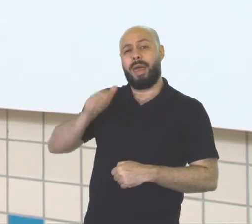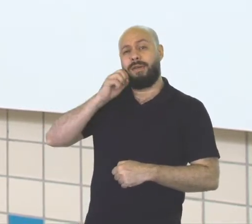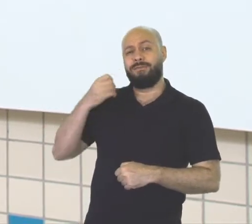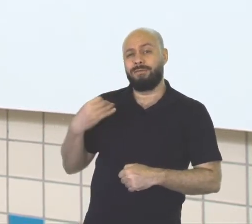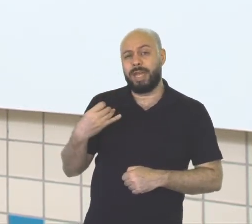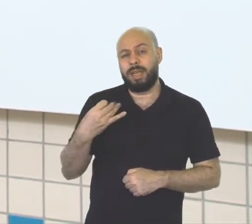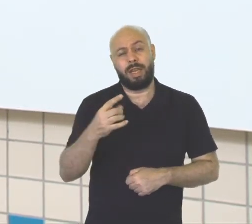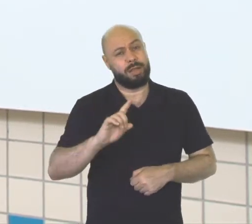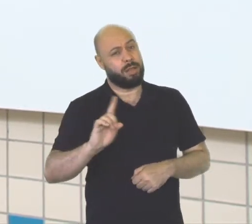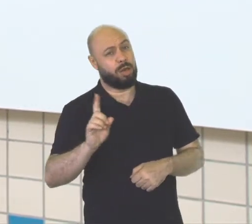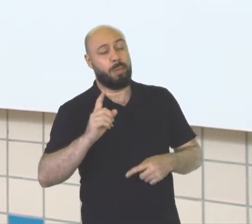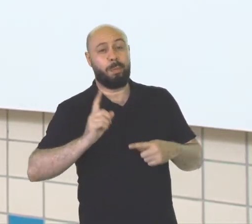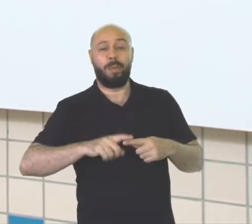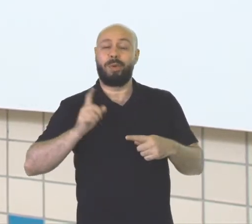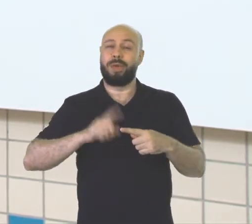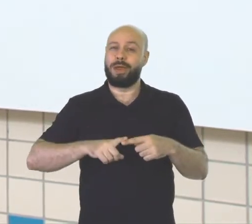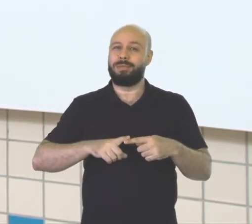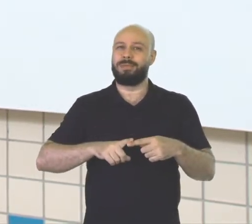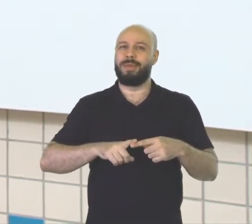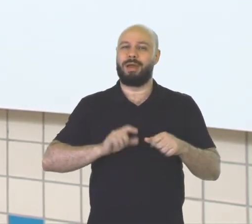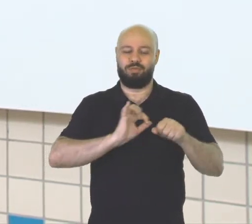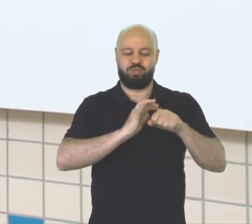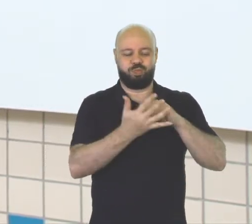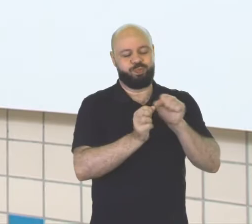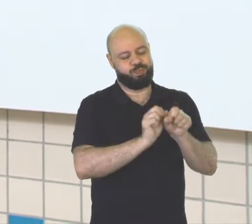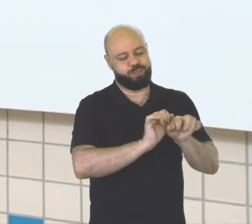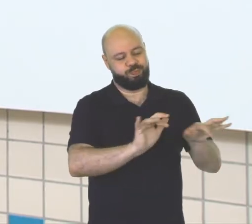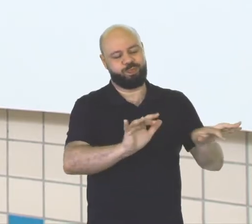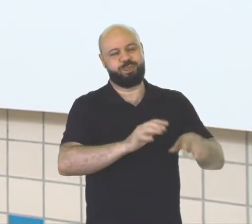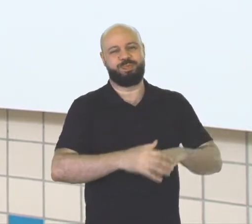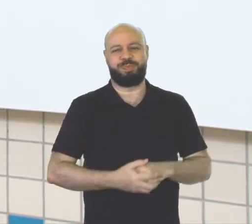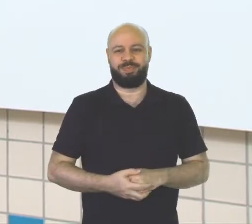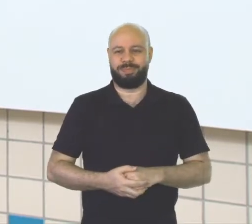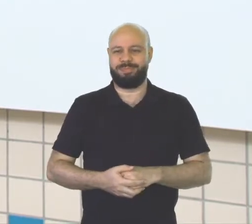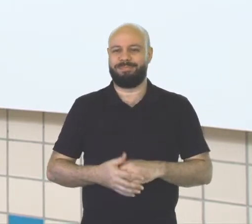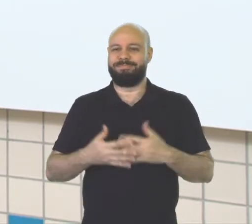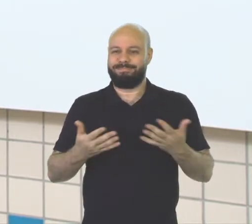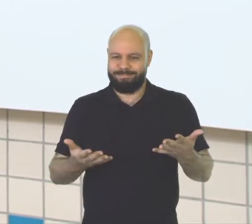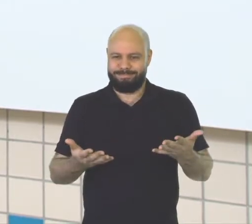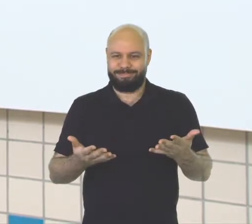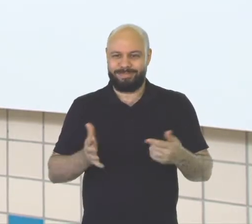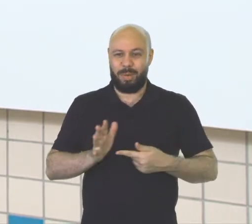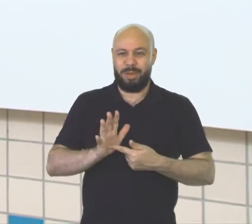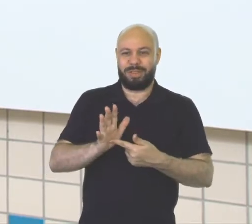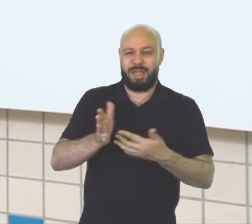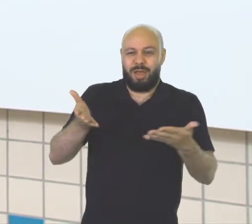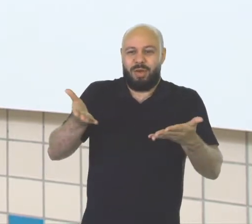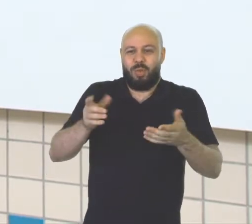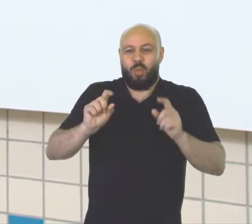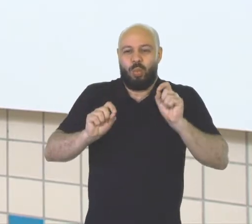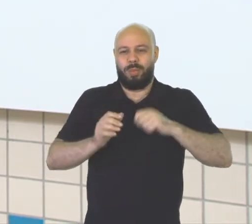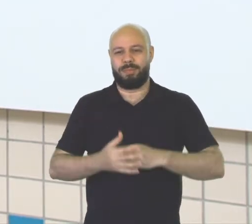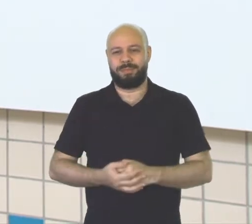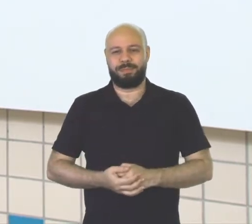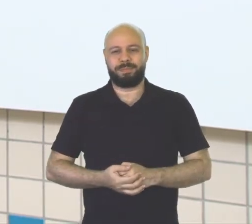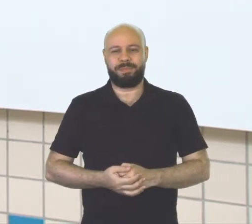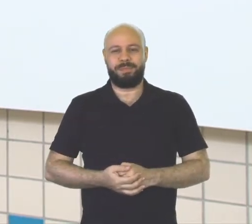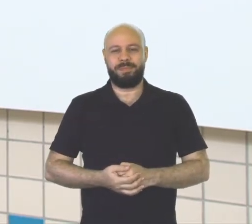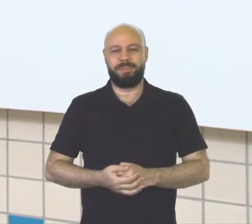viajar devido ao coronavírus. E assim, nós colocamos aí, pessoal,